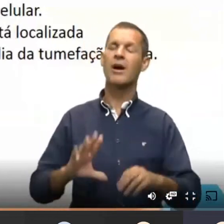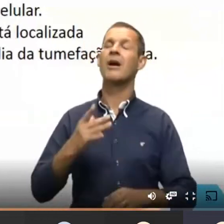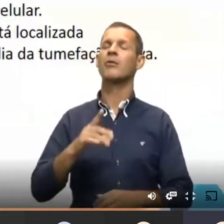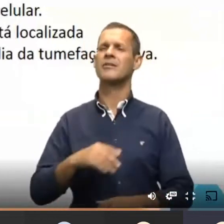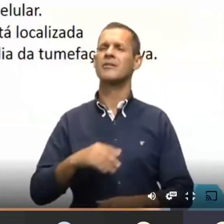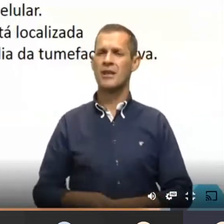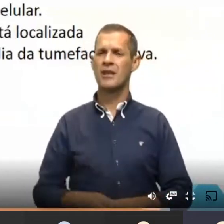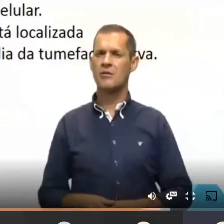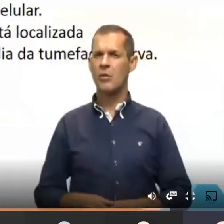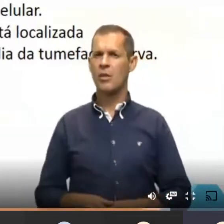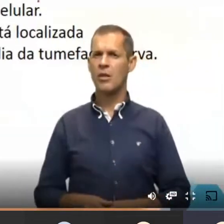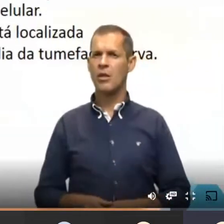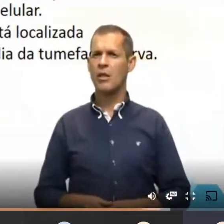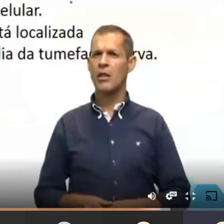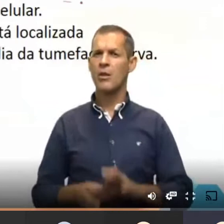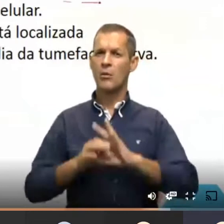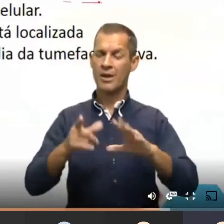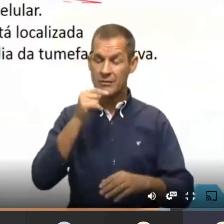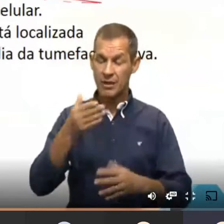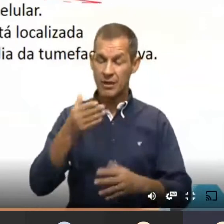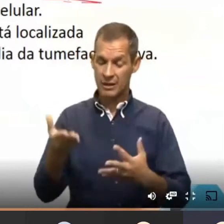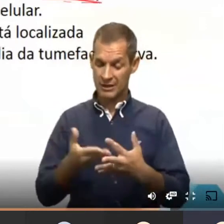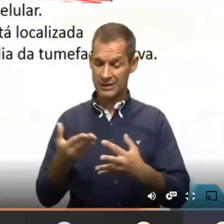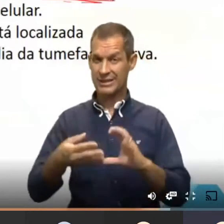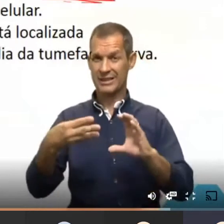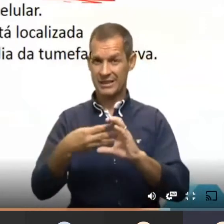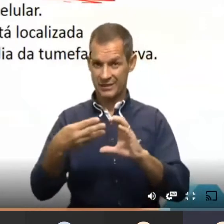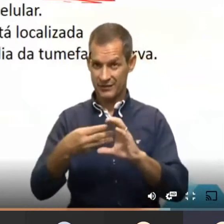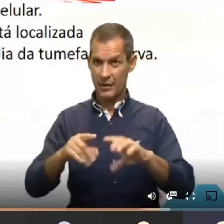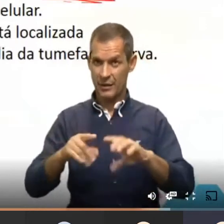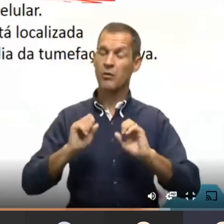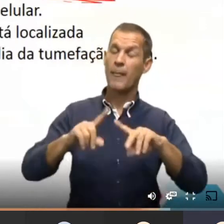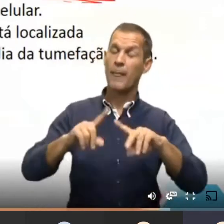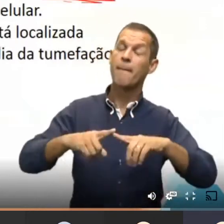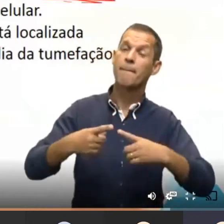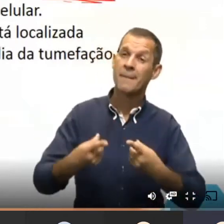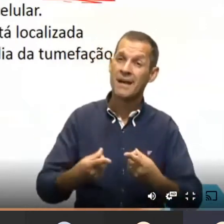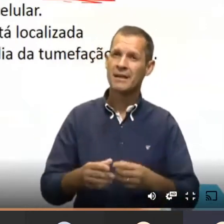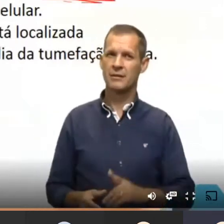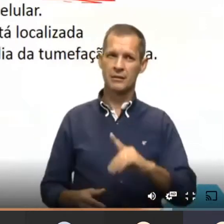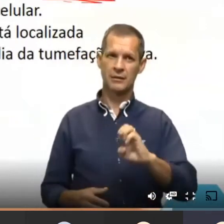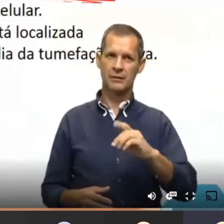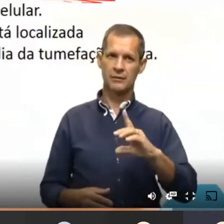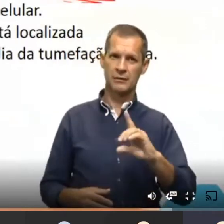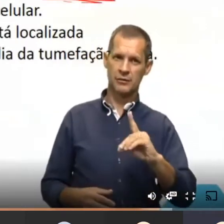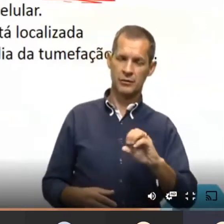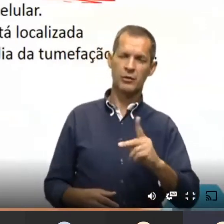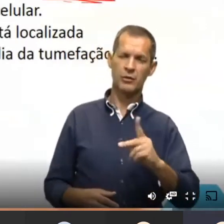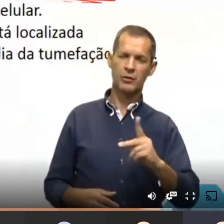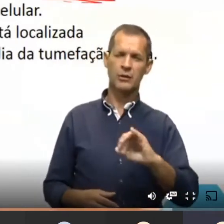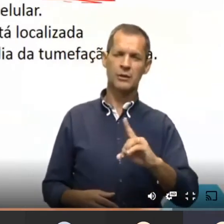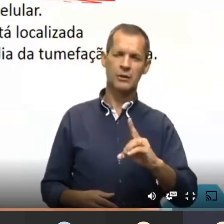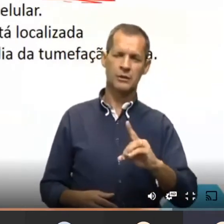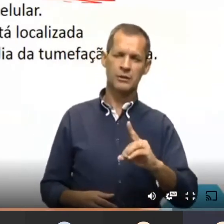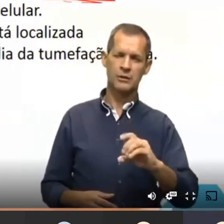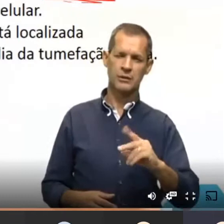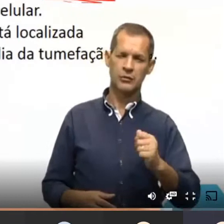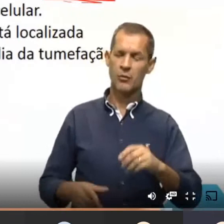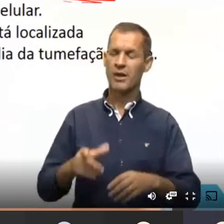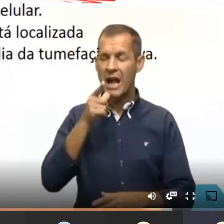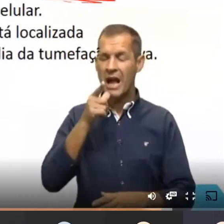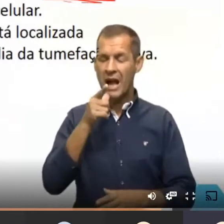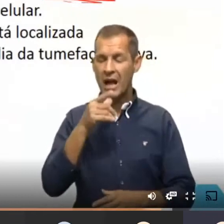há distribuição de excesso de água intracelular, ok? E na degeneração hidrópica é quando a